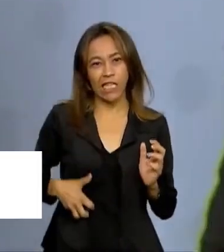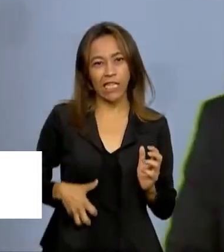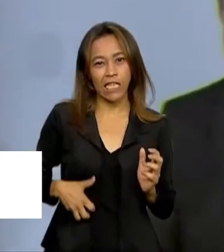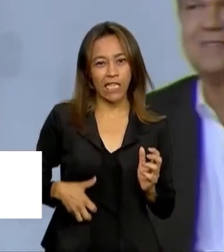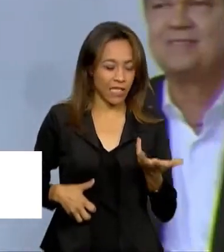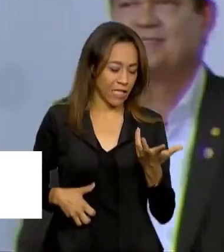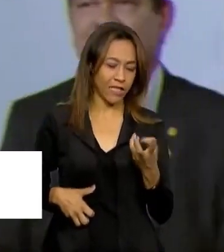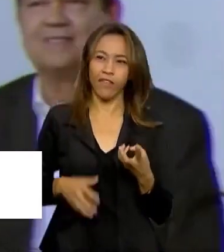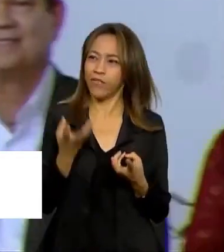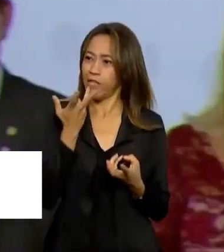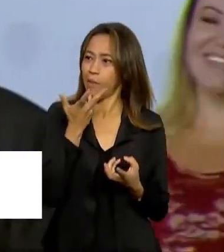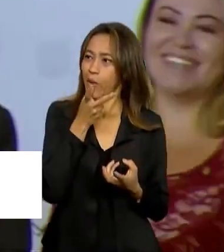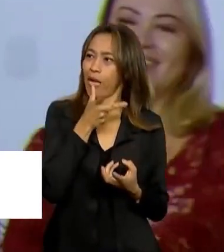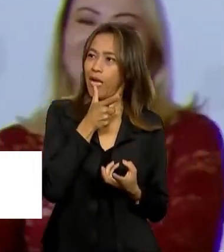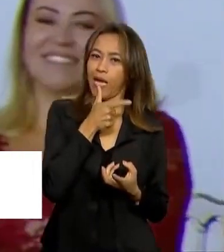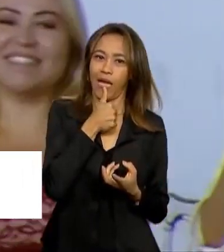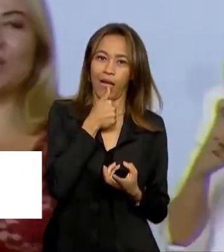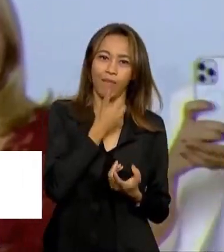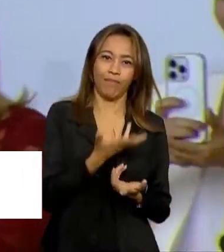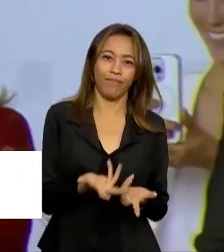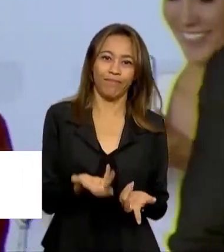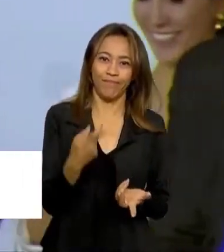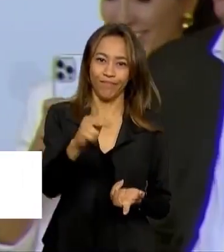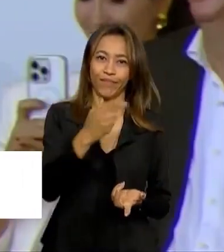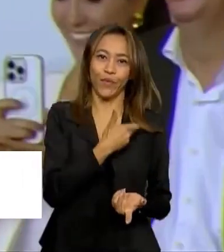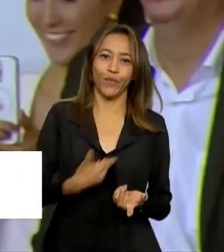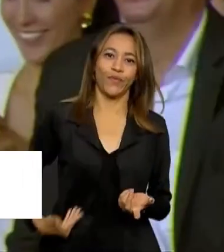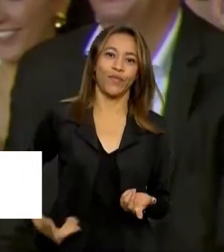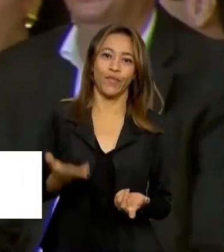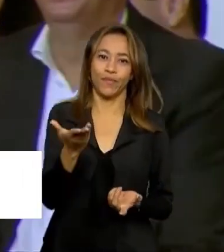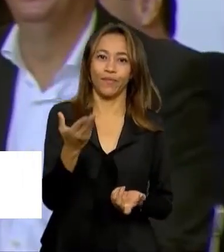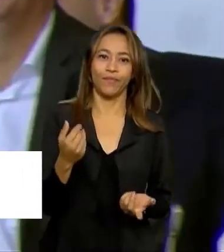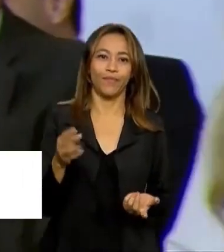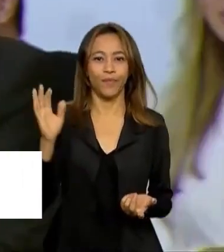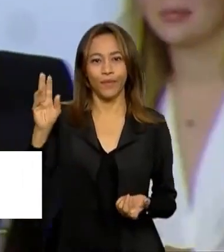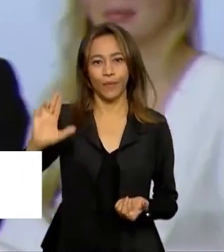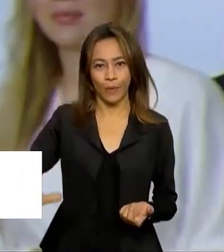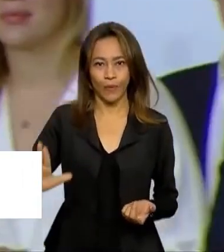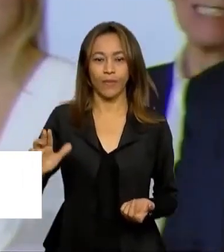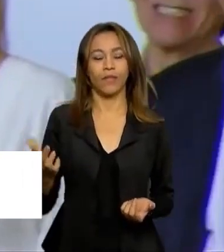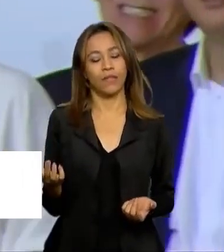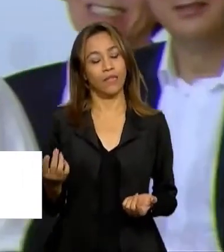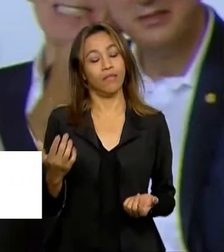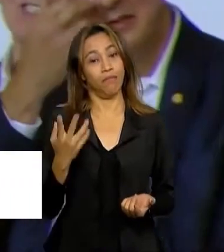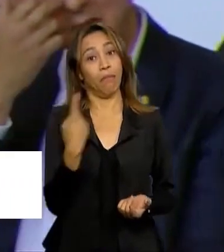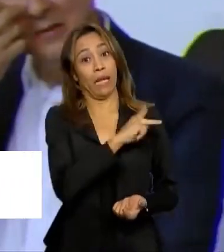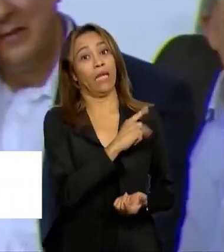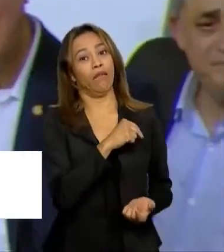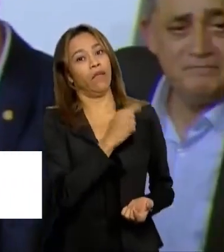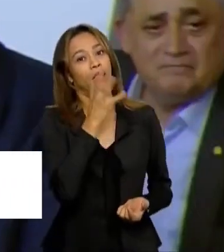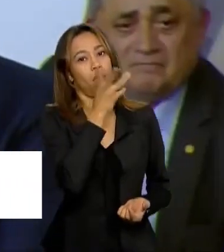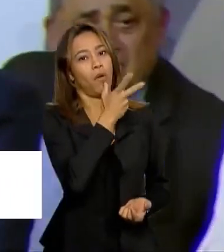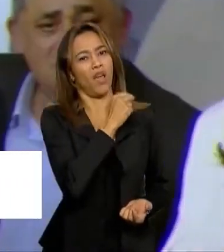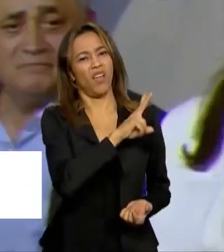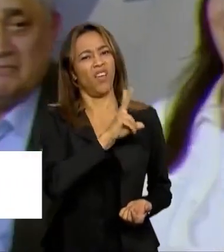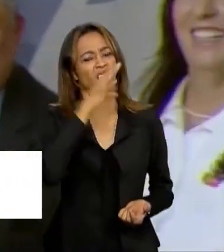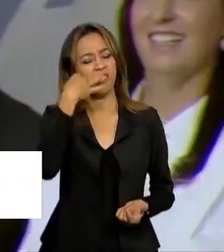vai demorar para ele. Vai demorar e certamente ele não